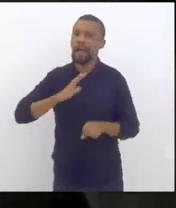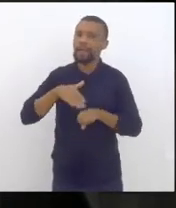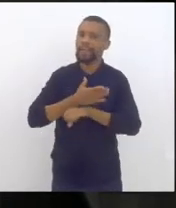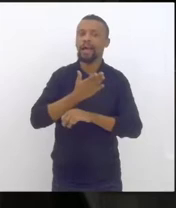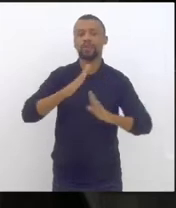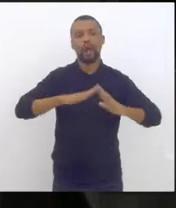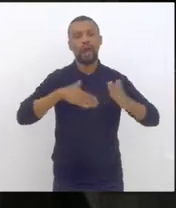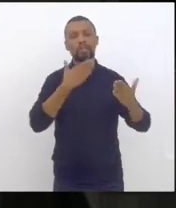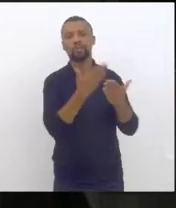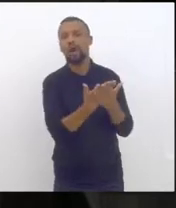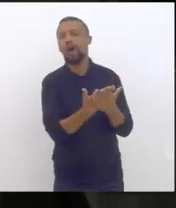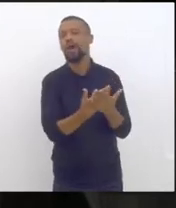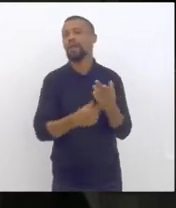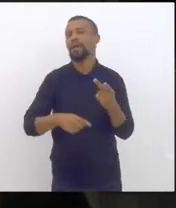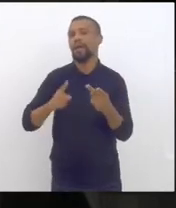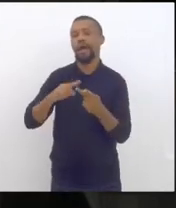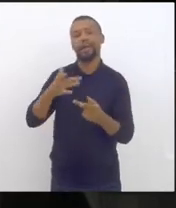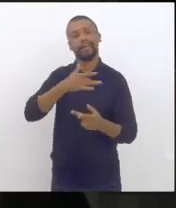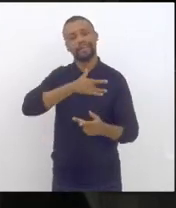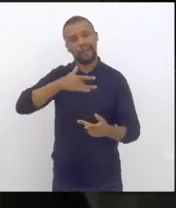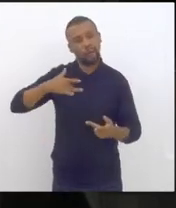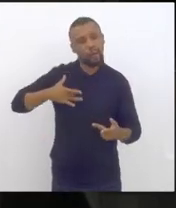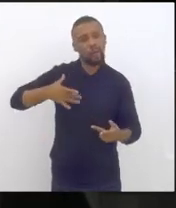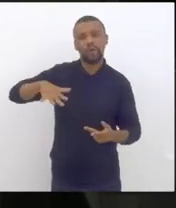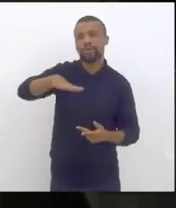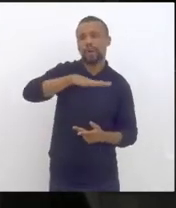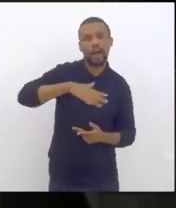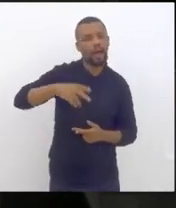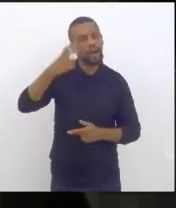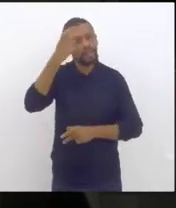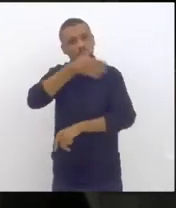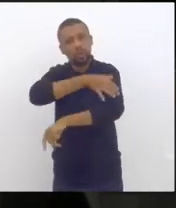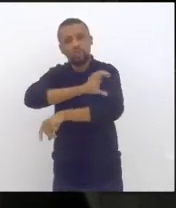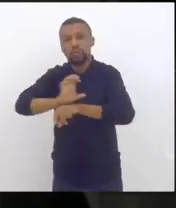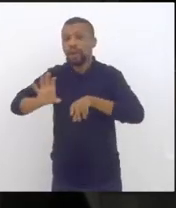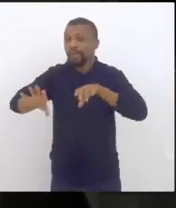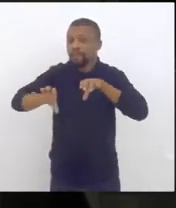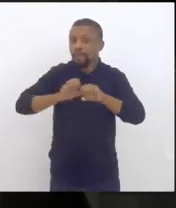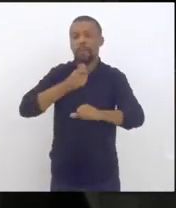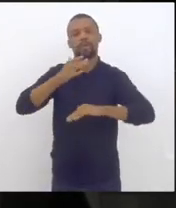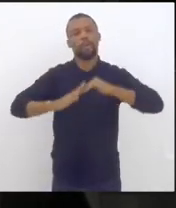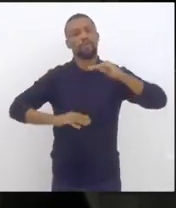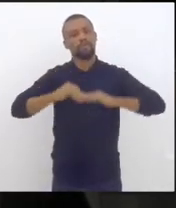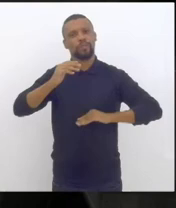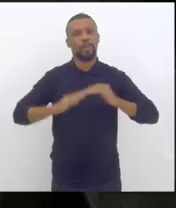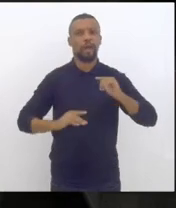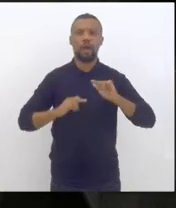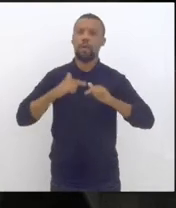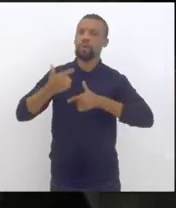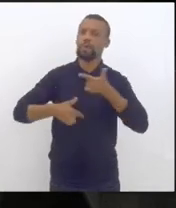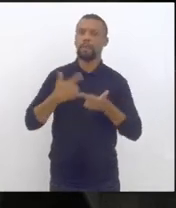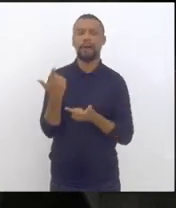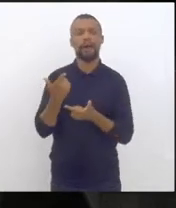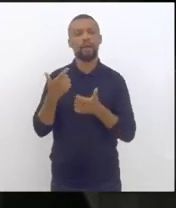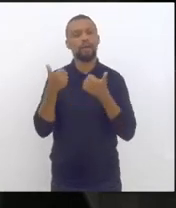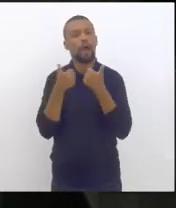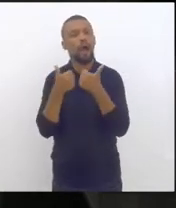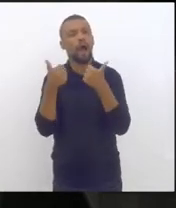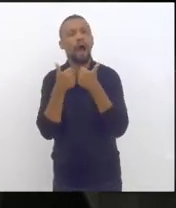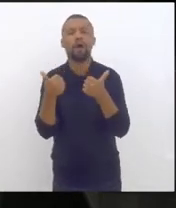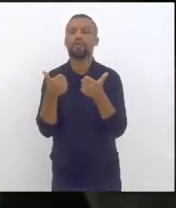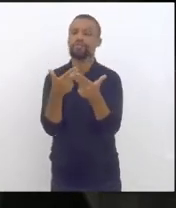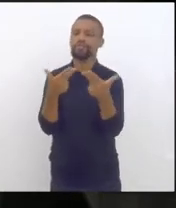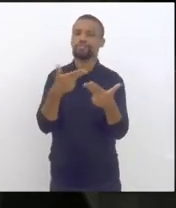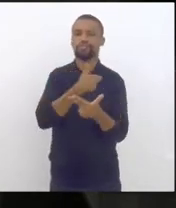à saúde à cultura à formação profissional ao emprego enfim a ao transporte público